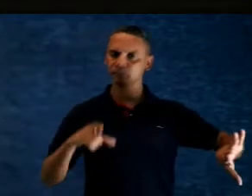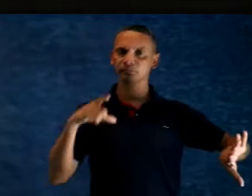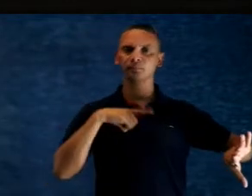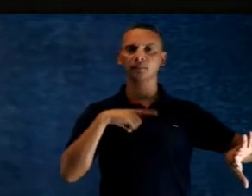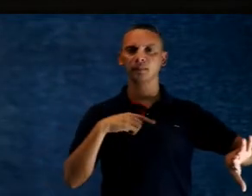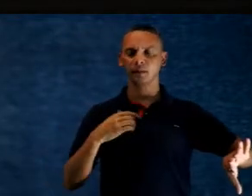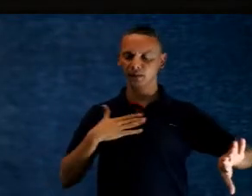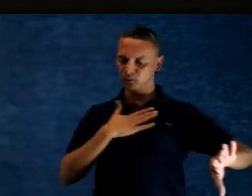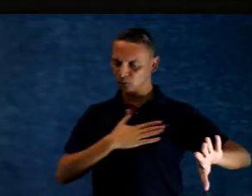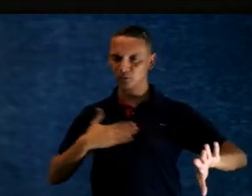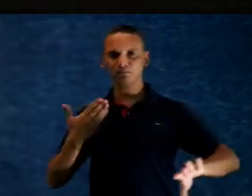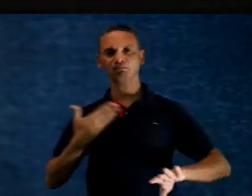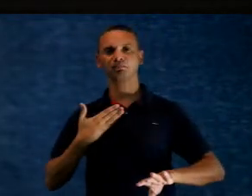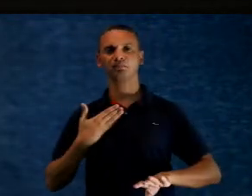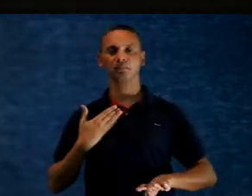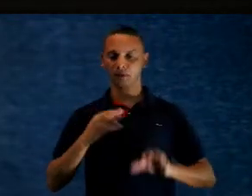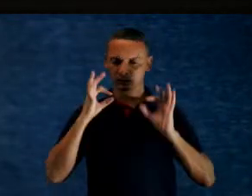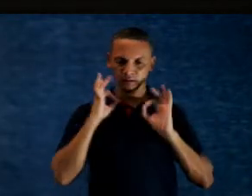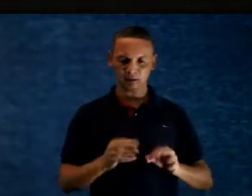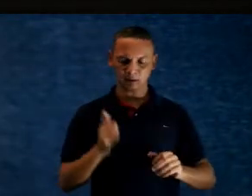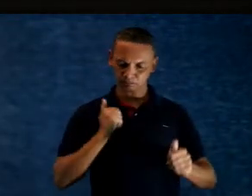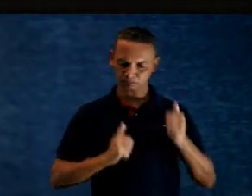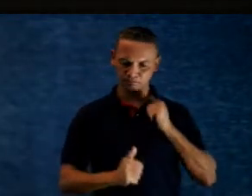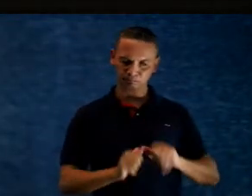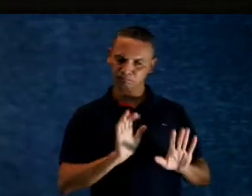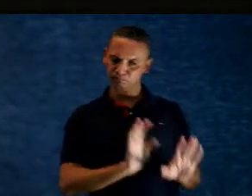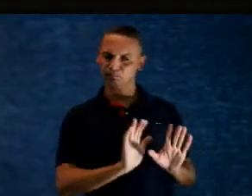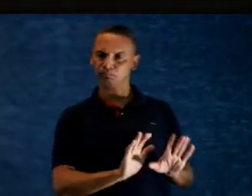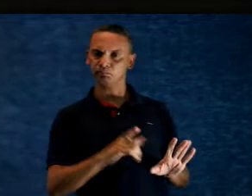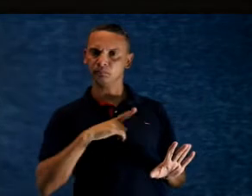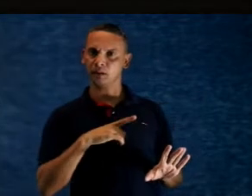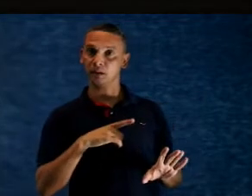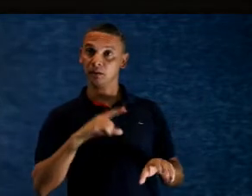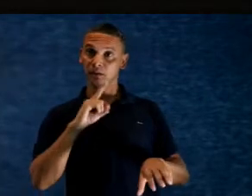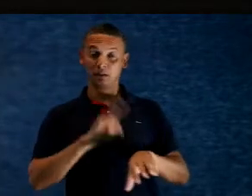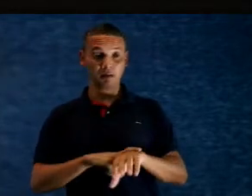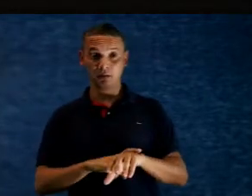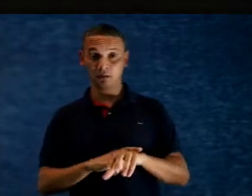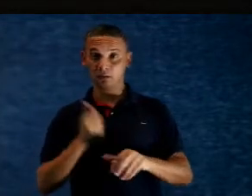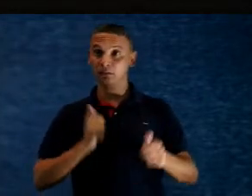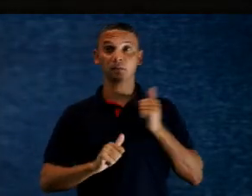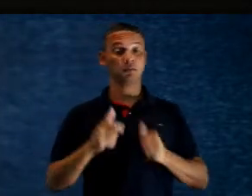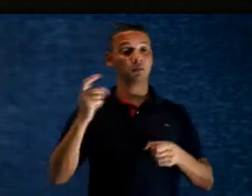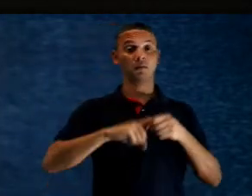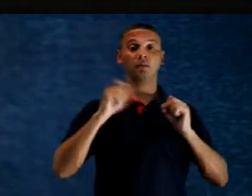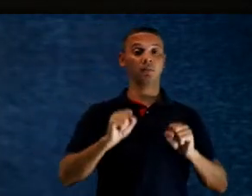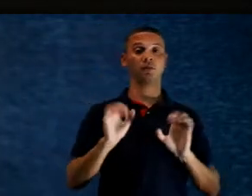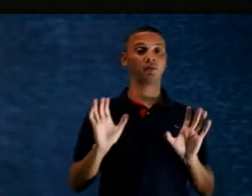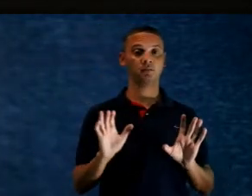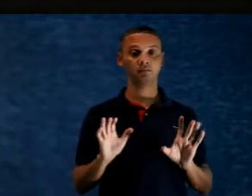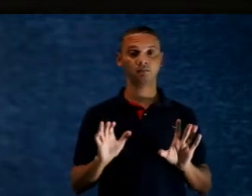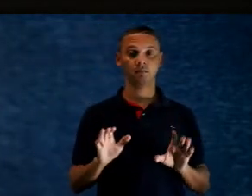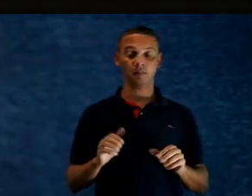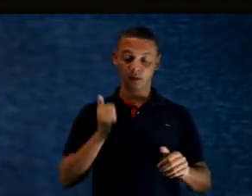prepara para novo bote. Que não dará. Hoje, pelo menos, não. Talvez daqui a pouco, ou amanhã, depois de amanhã,